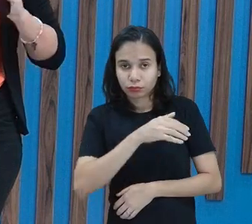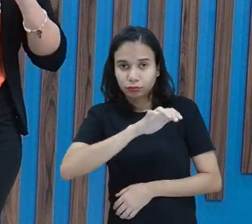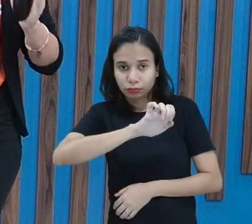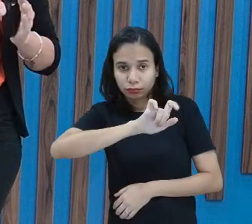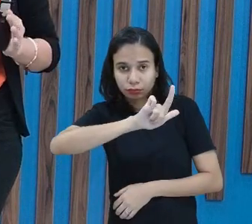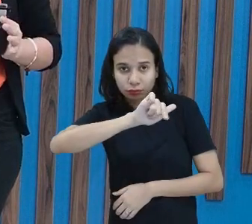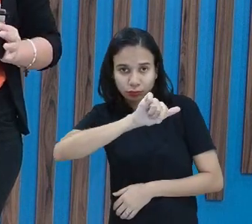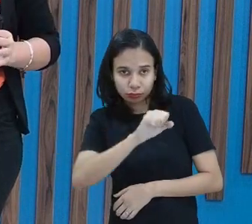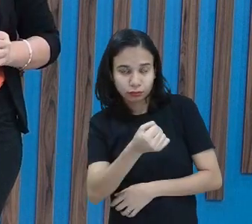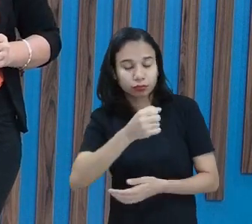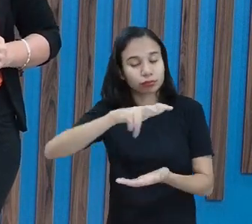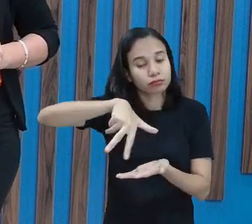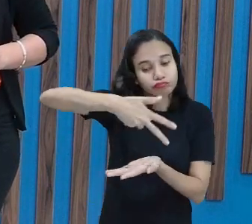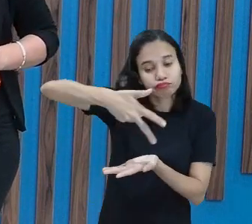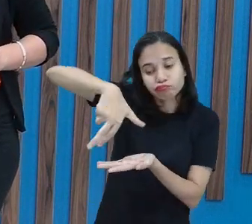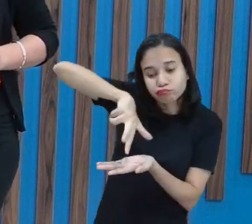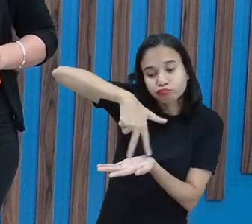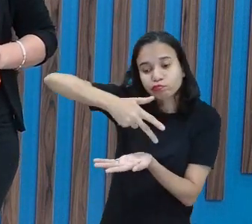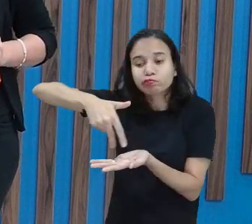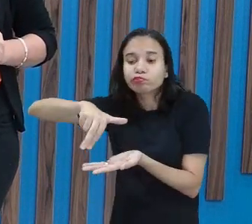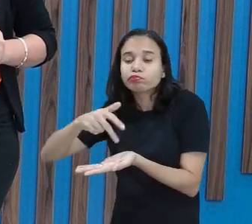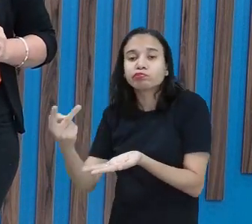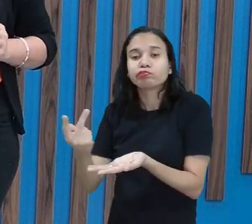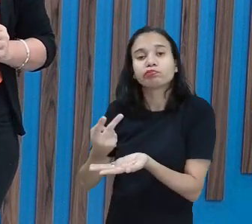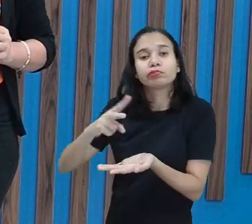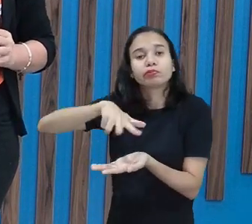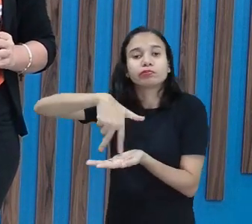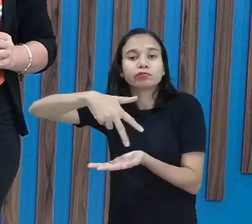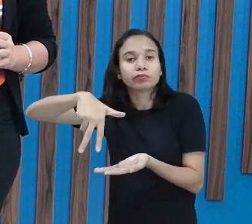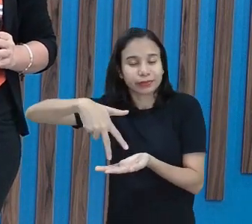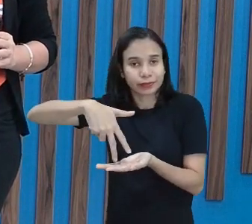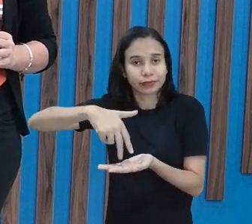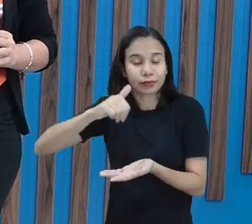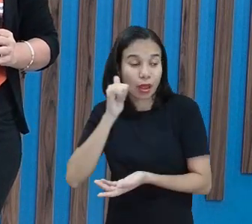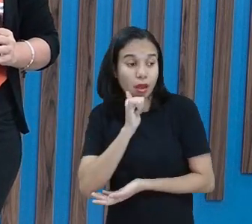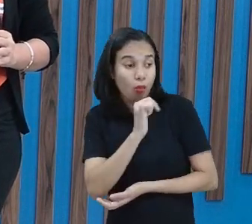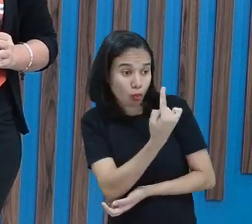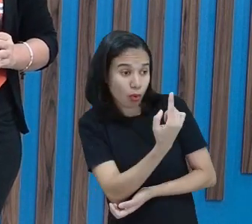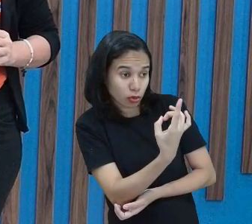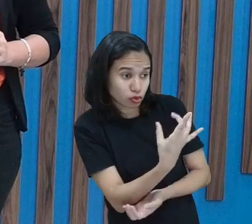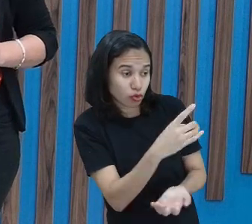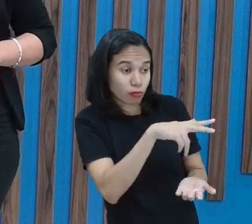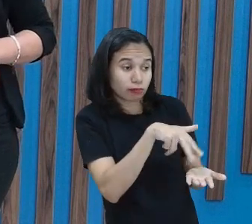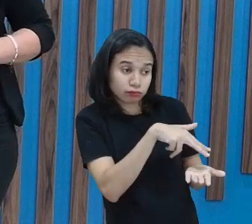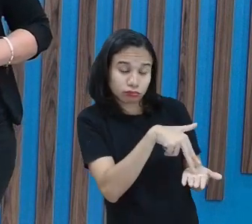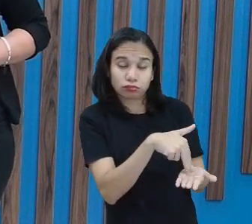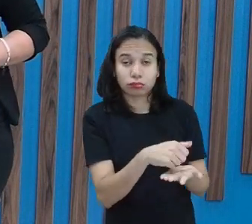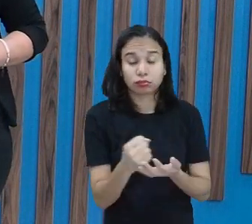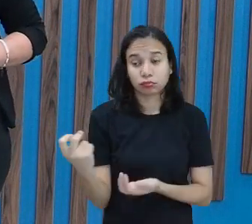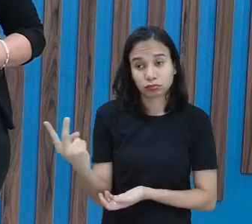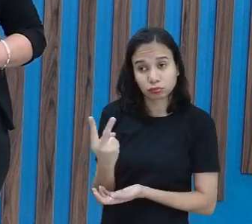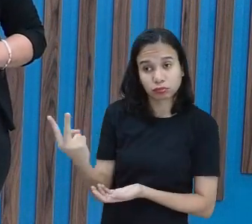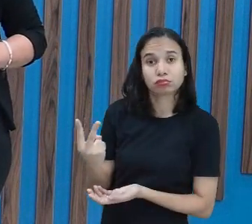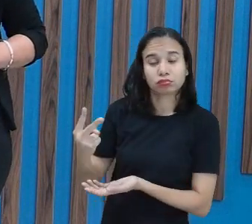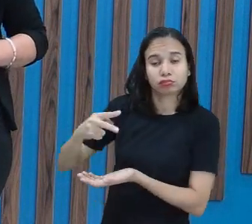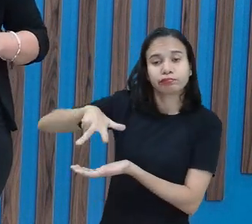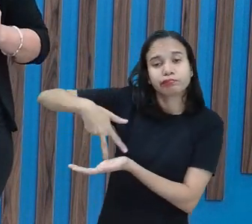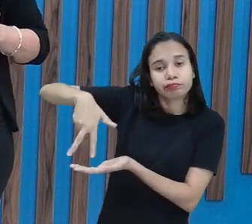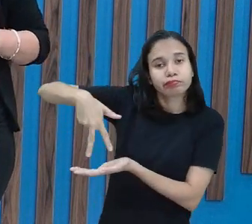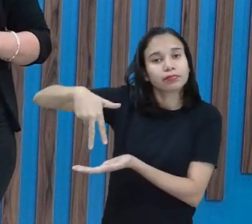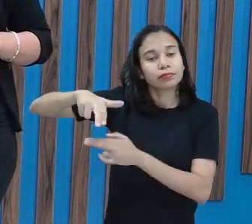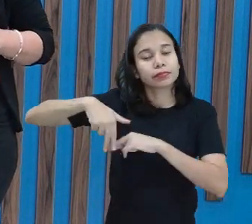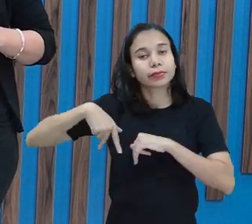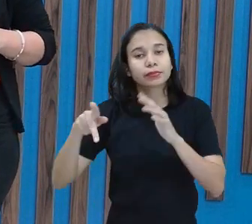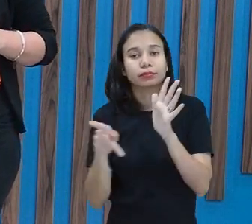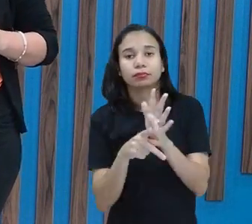elas. Elas dançam. Ela dança. Elas dançam. Entenderam? Então